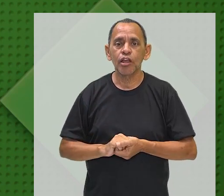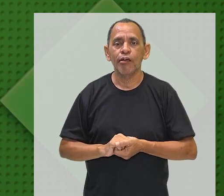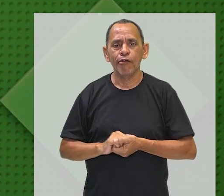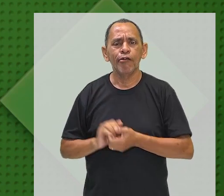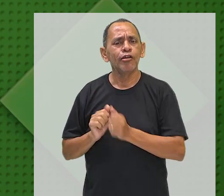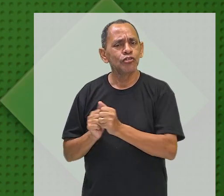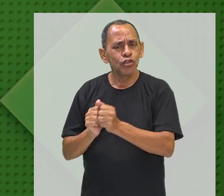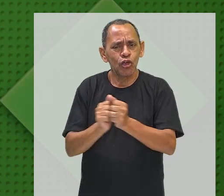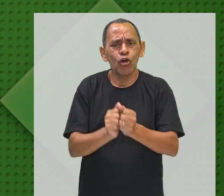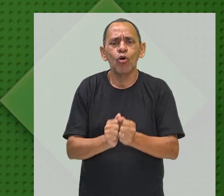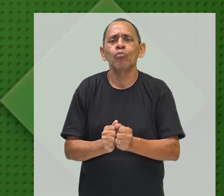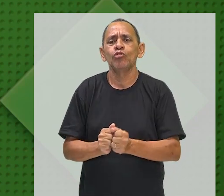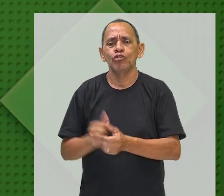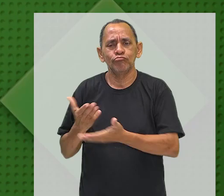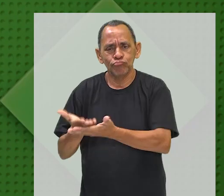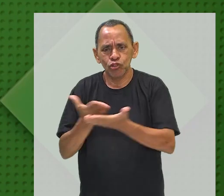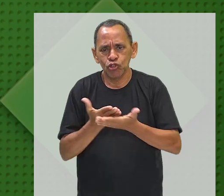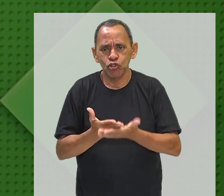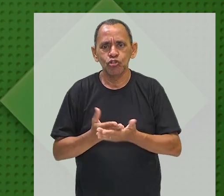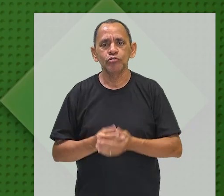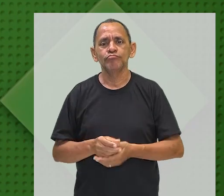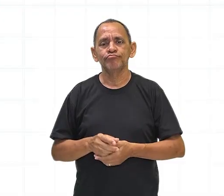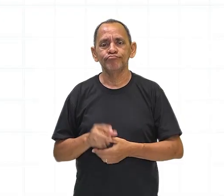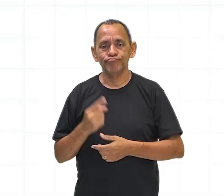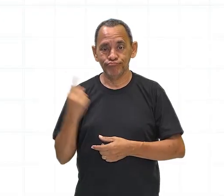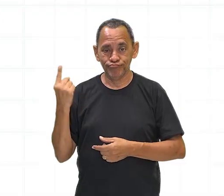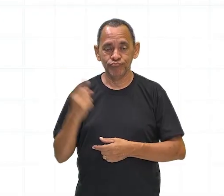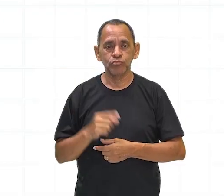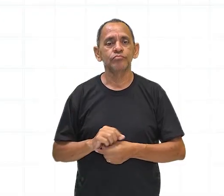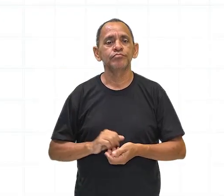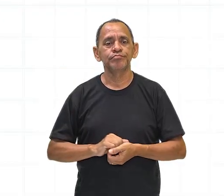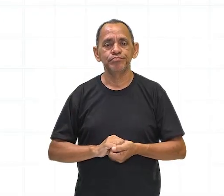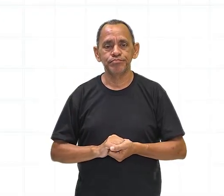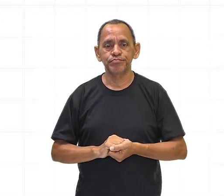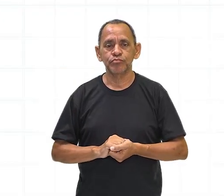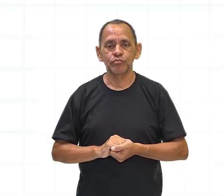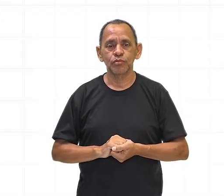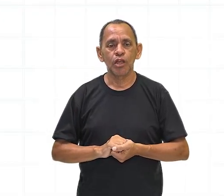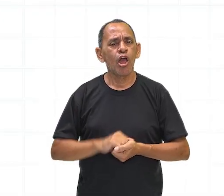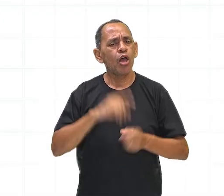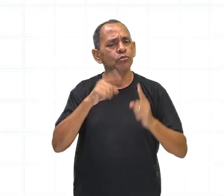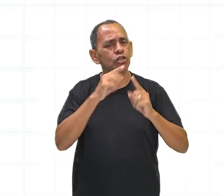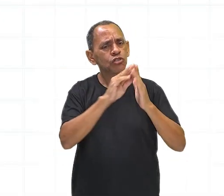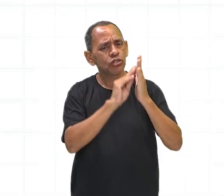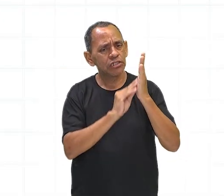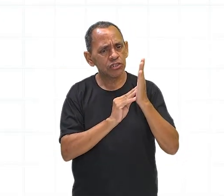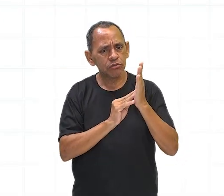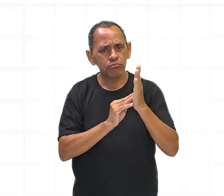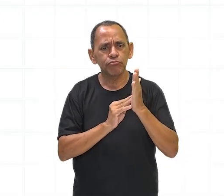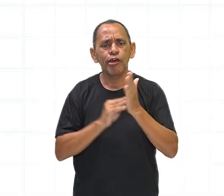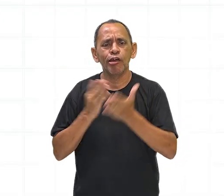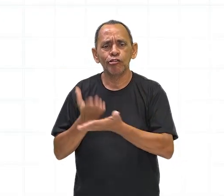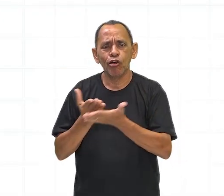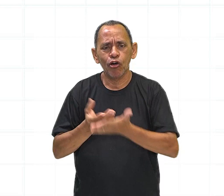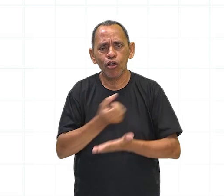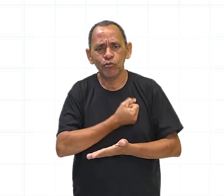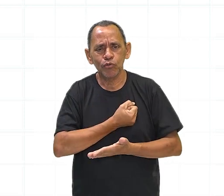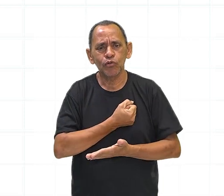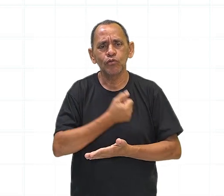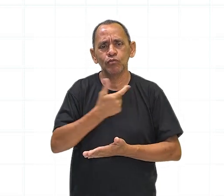novos conteúdos do nosso componente. Então olha só, vamos observar aí o nosso objeto de conhecimento da aula